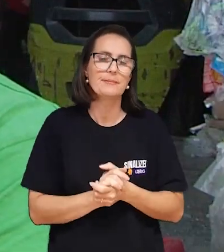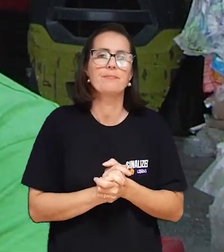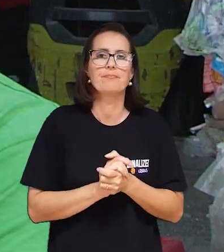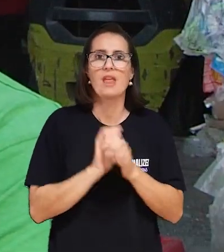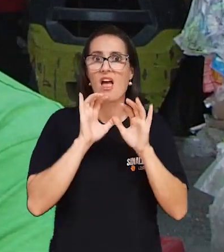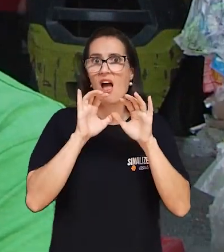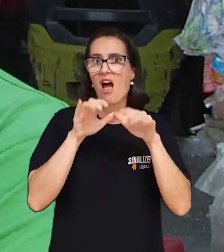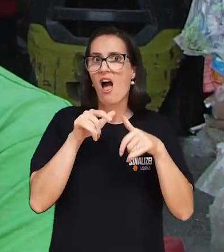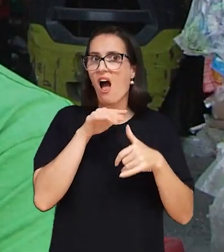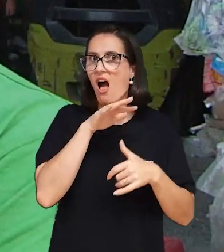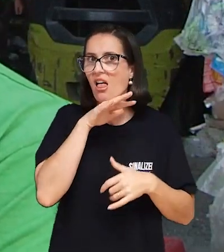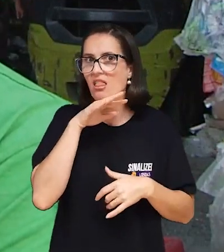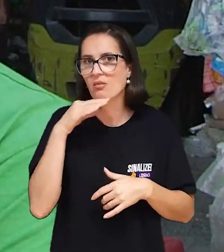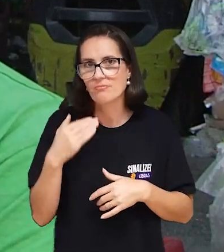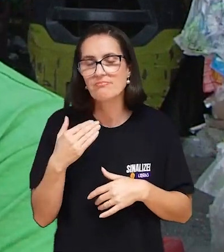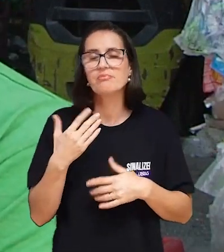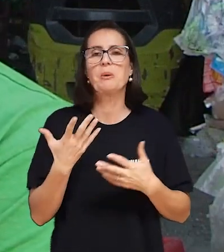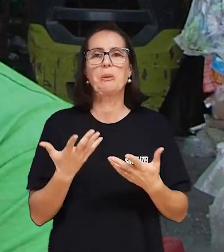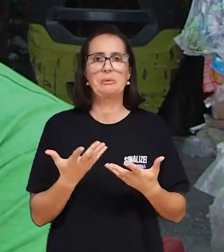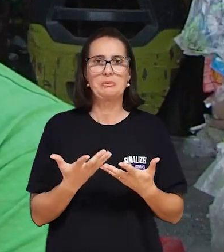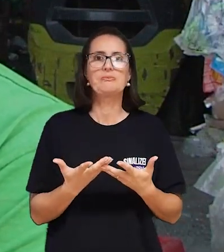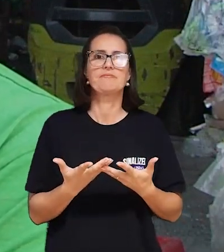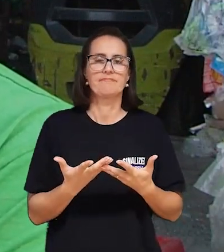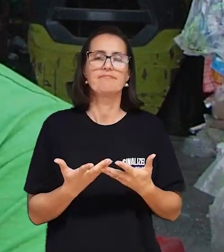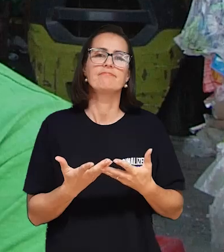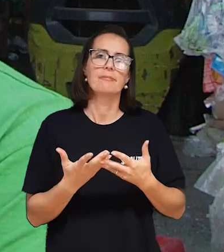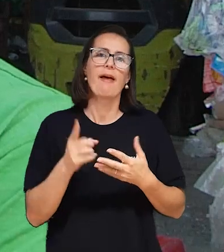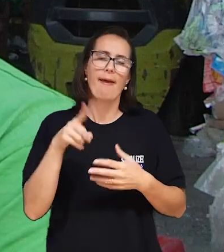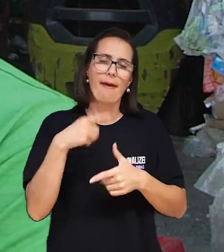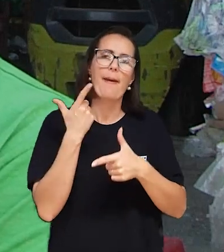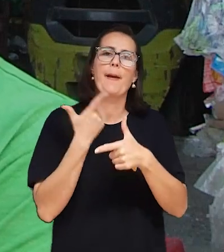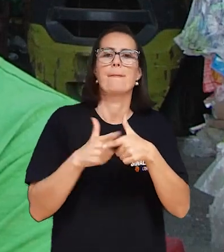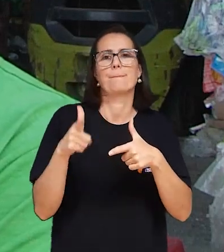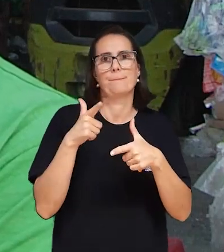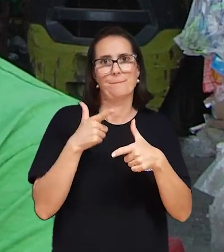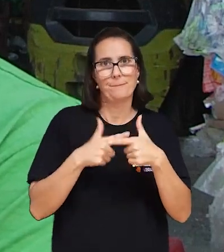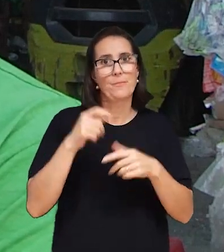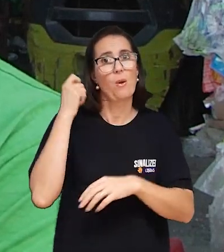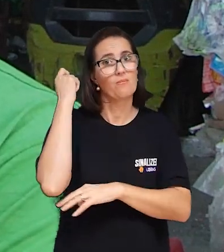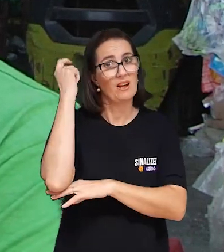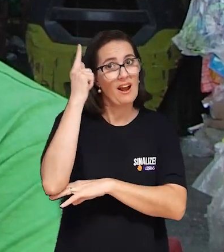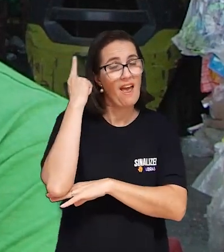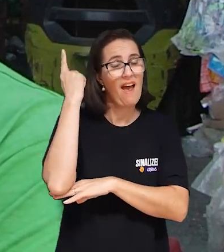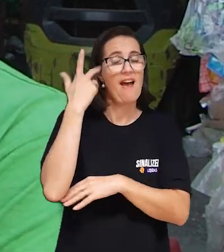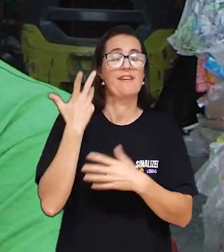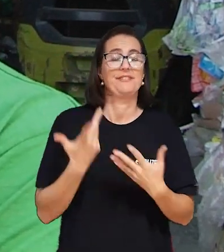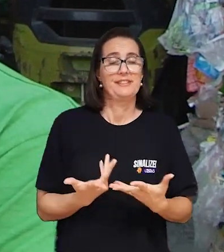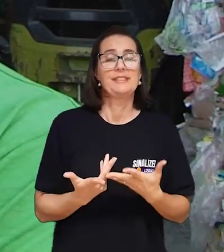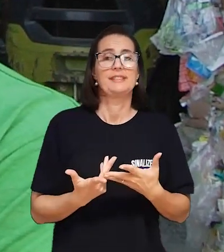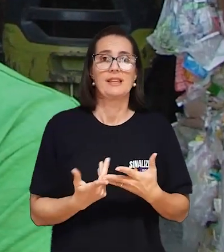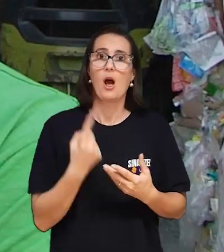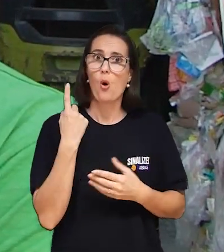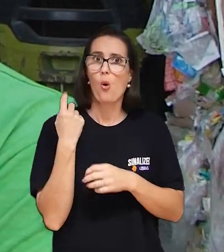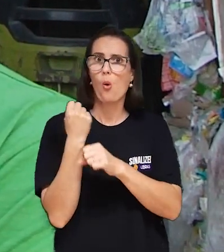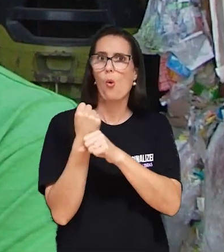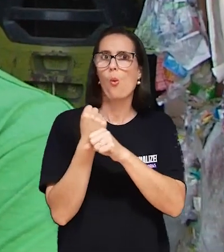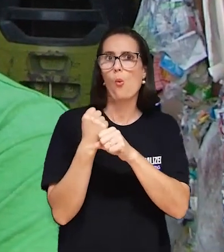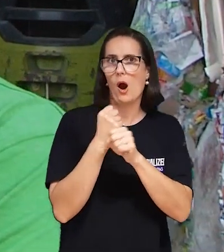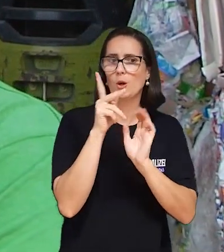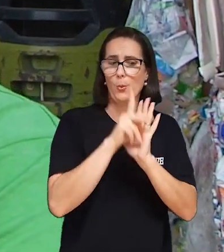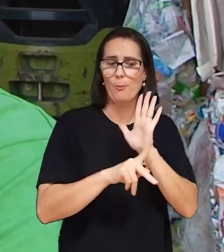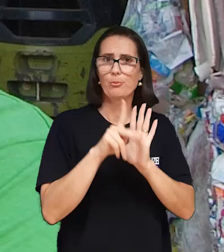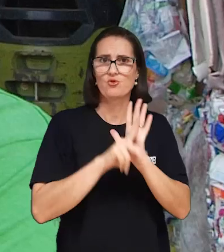absorvente masculino, animais mortos. Então, assim, é um problema que vem se agravando. Em um ano de